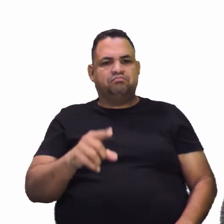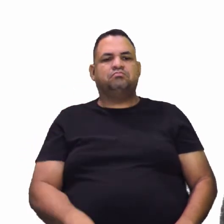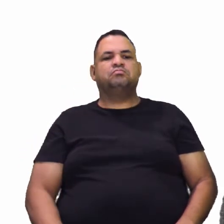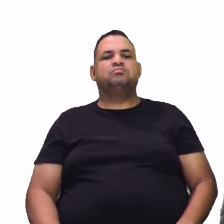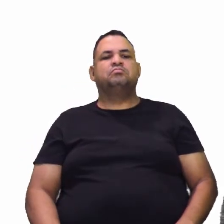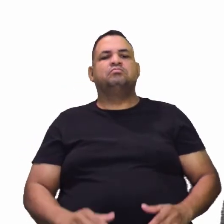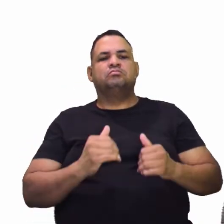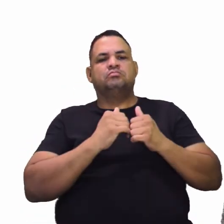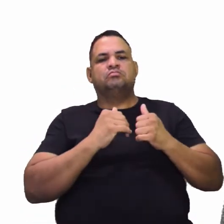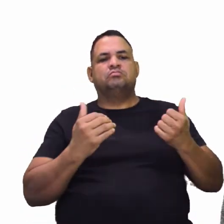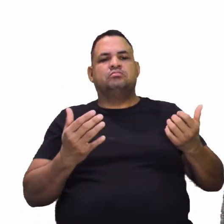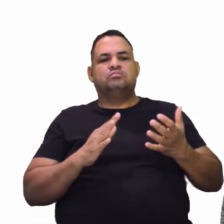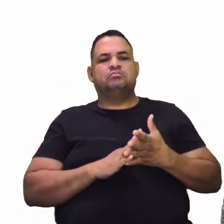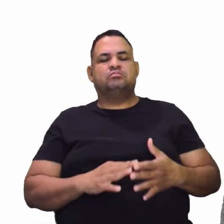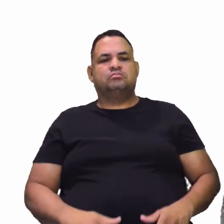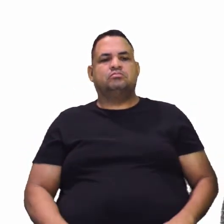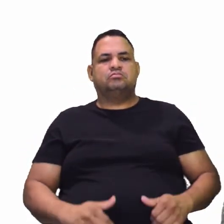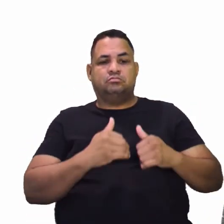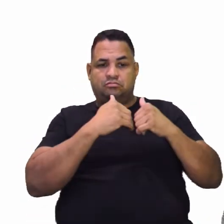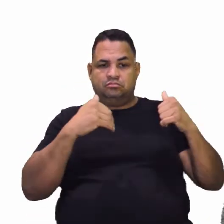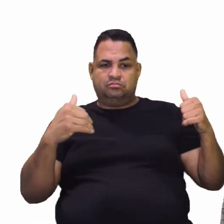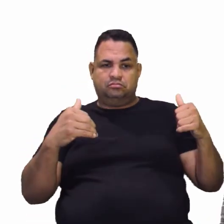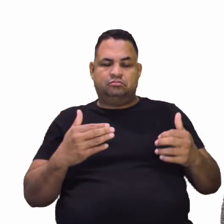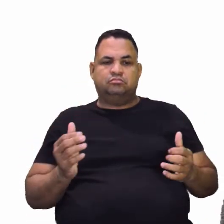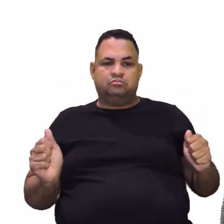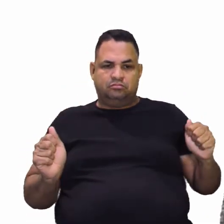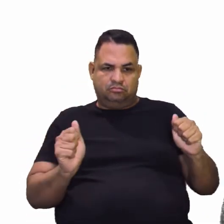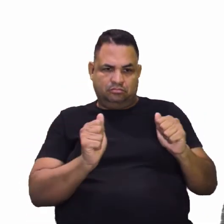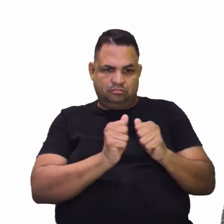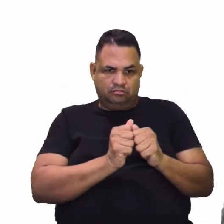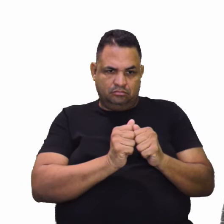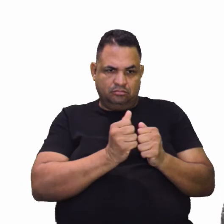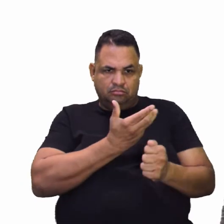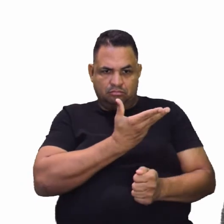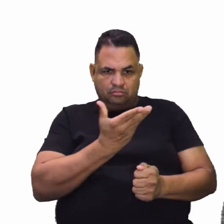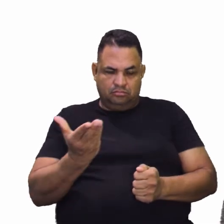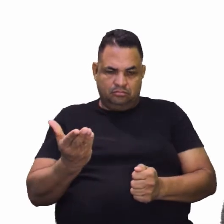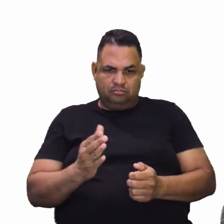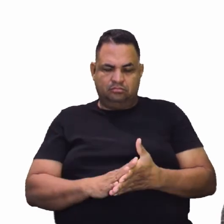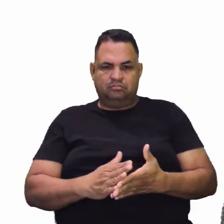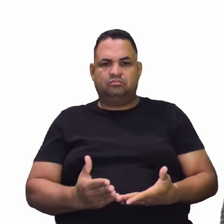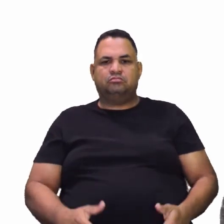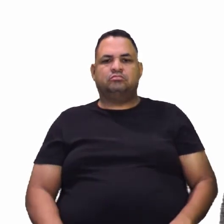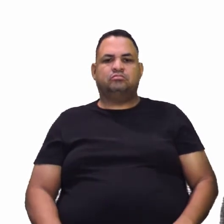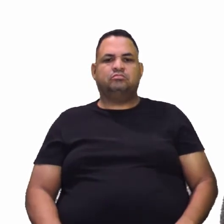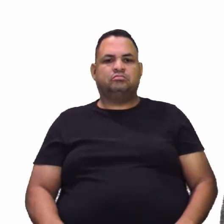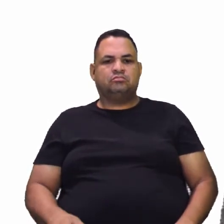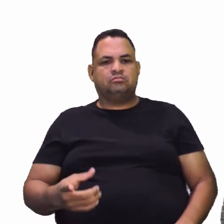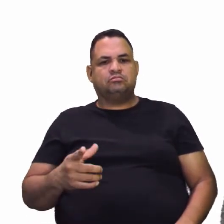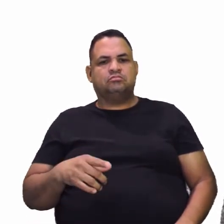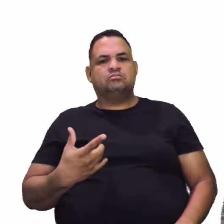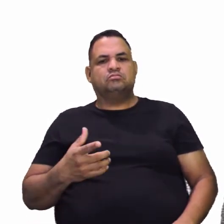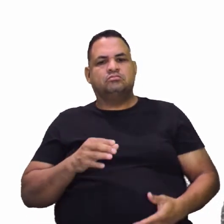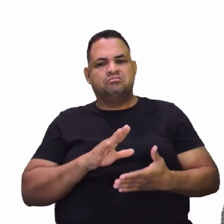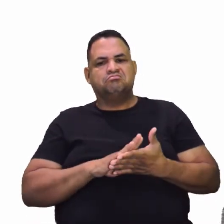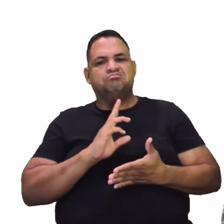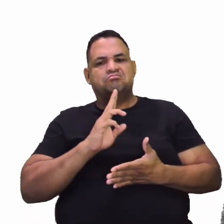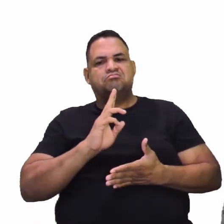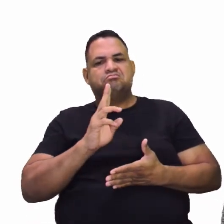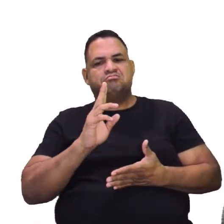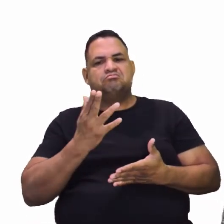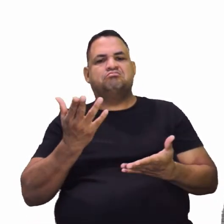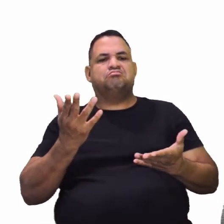dia. Separado, advérbio, todo dia. Everyday junto trabalha como diário,